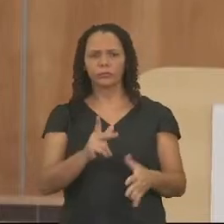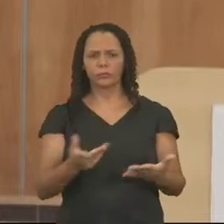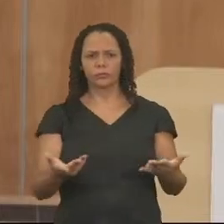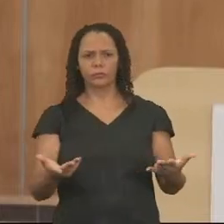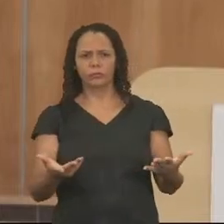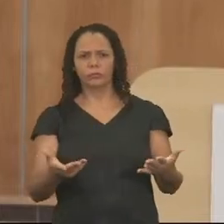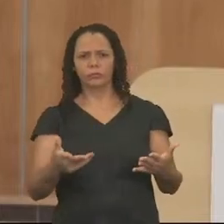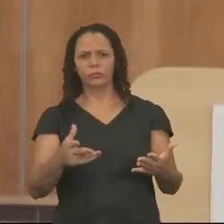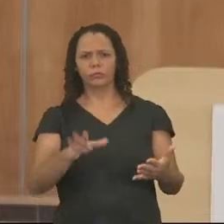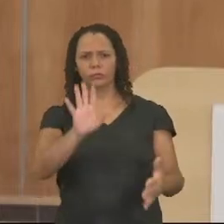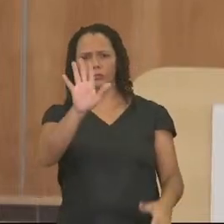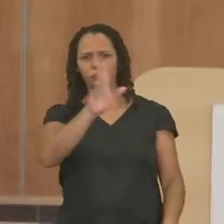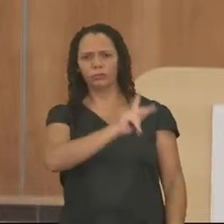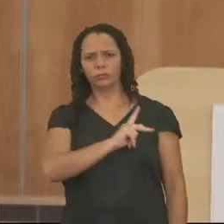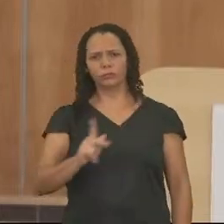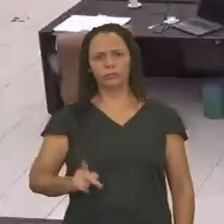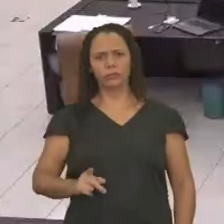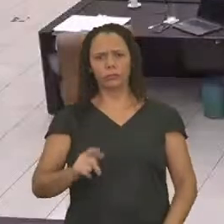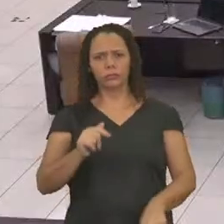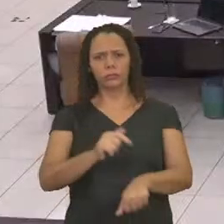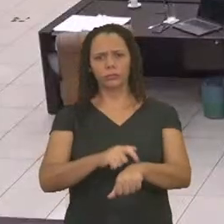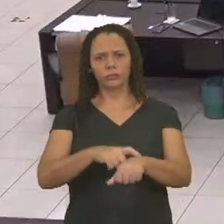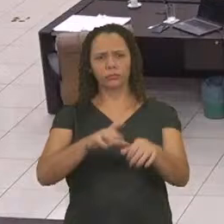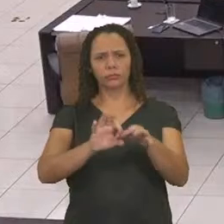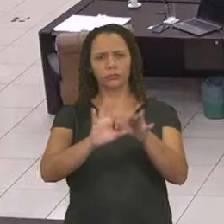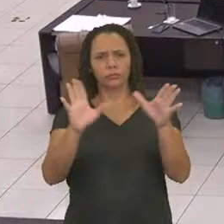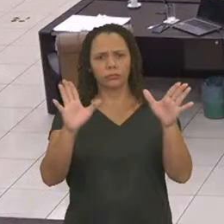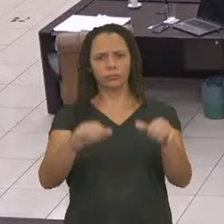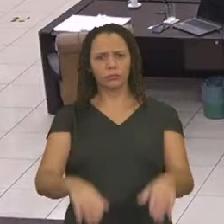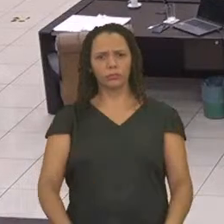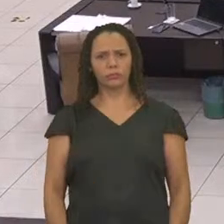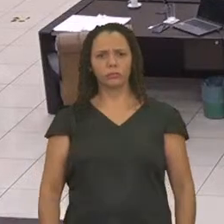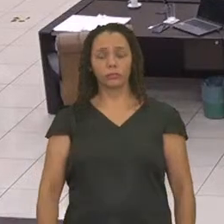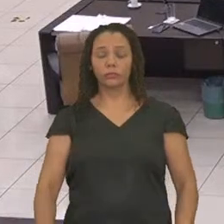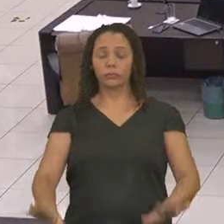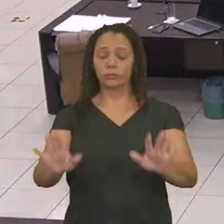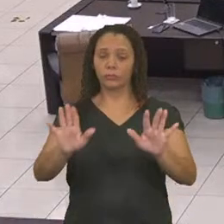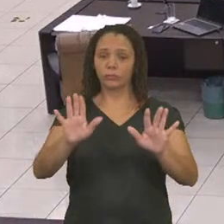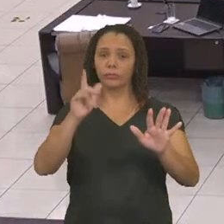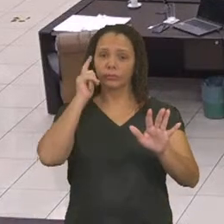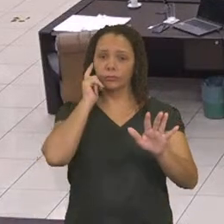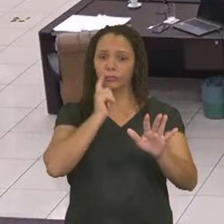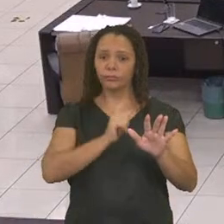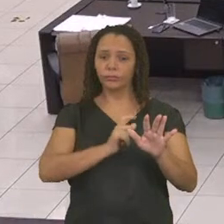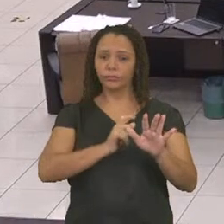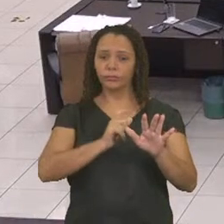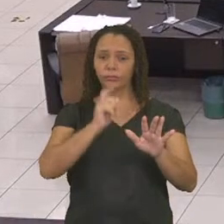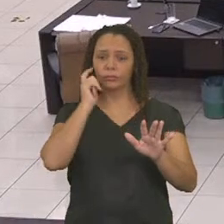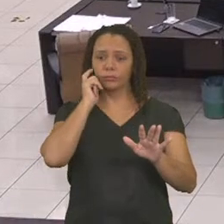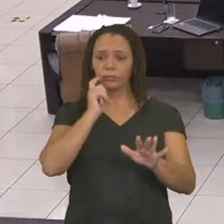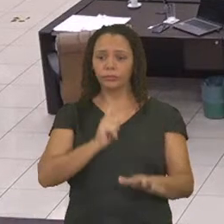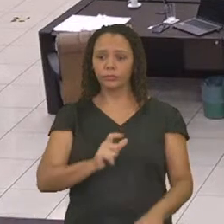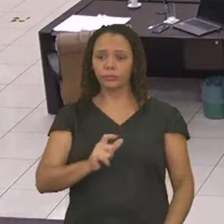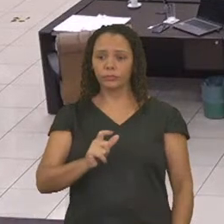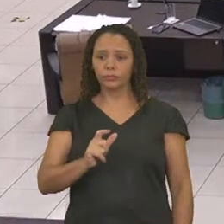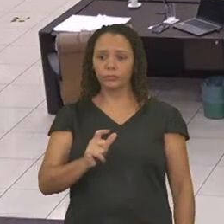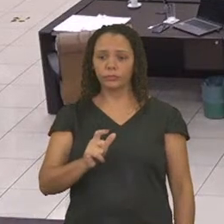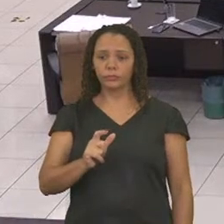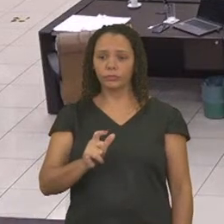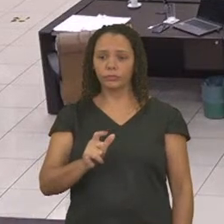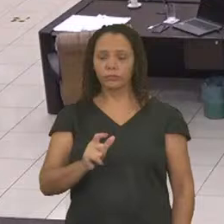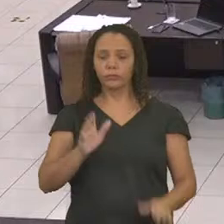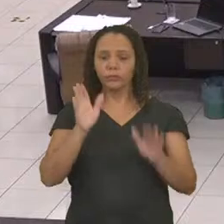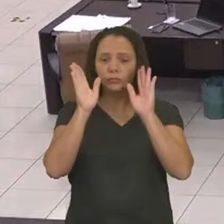livre? Eu vou chegar nos meus motivos de voto, Gabriel, se me permitir. Eu vou chegar nos meus motivos de voto. Atenda o